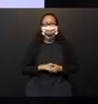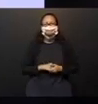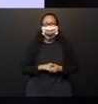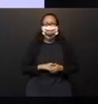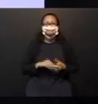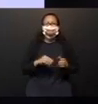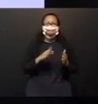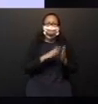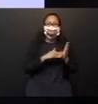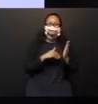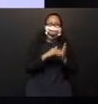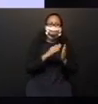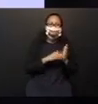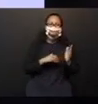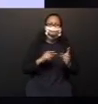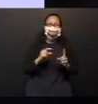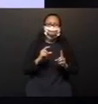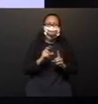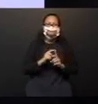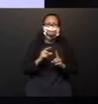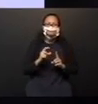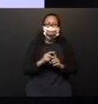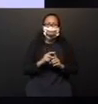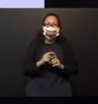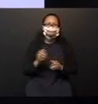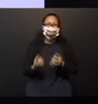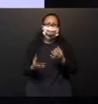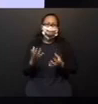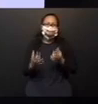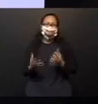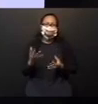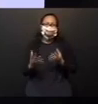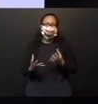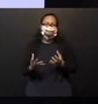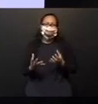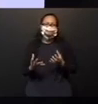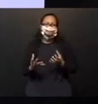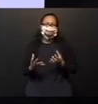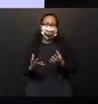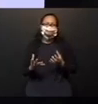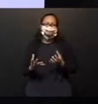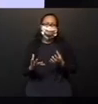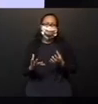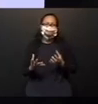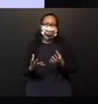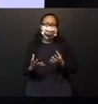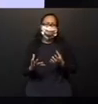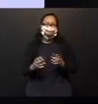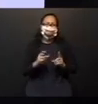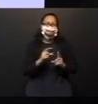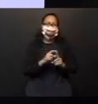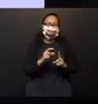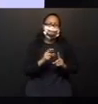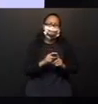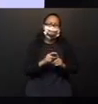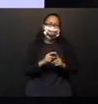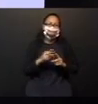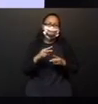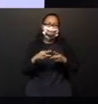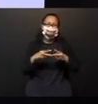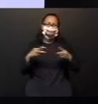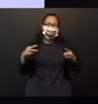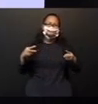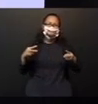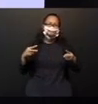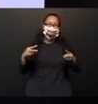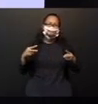palavras dessa frase. Ele destaca fogão, que diz que é o nome do eletrodoméstico. Ele destaca a palavra lenço, que é o nome